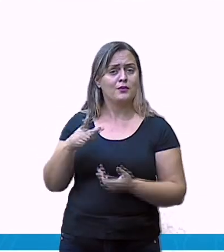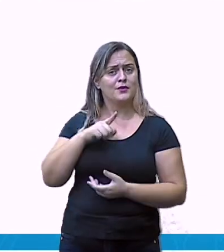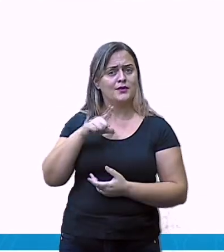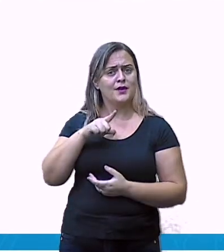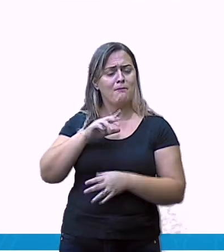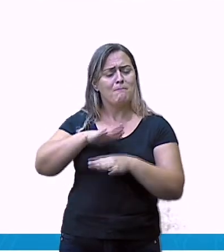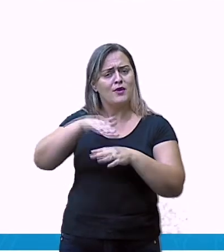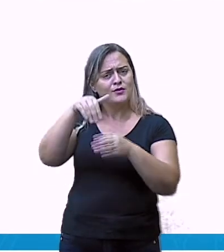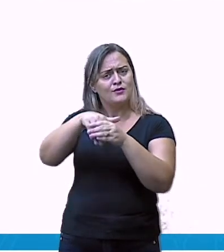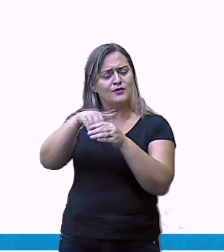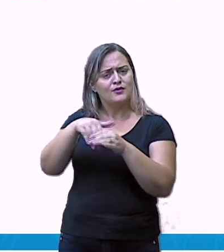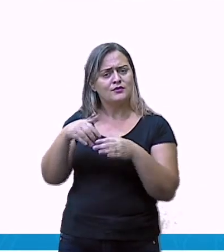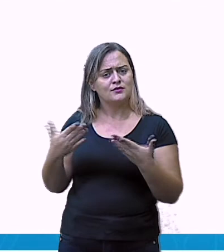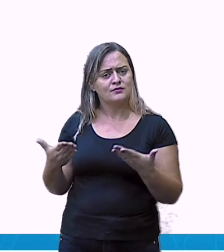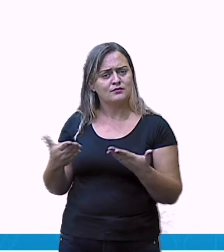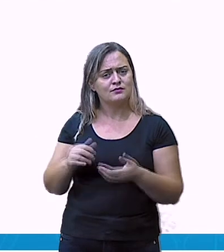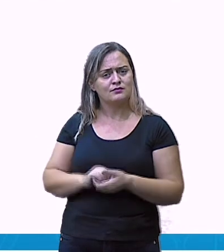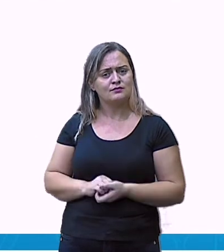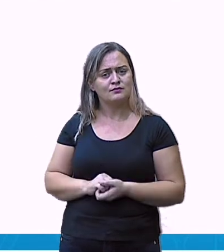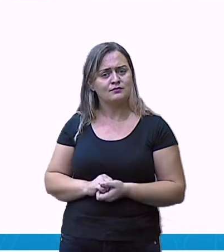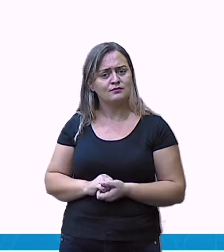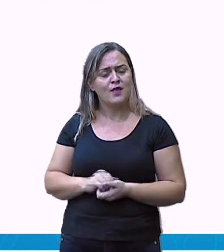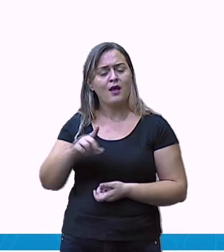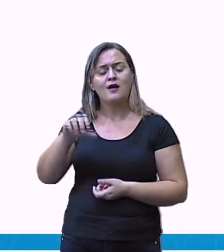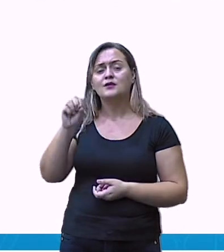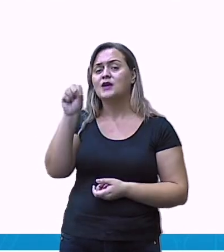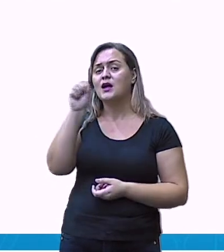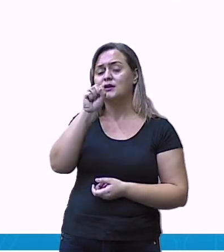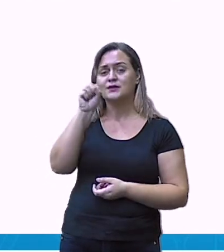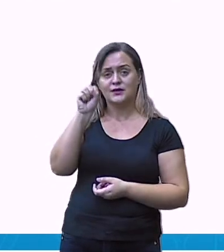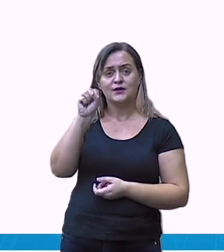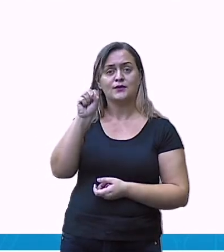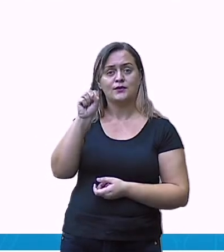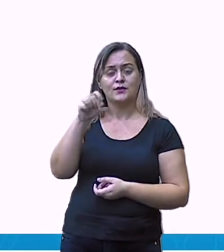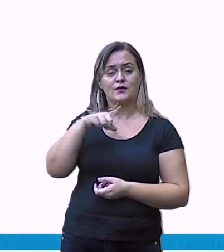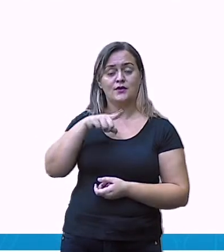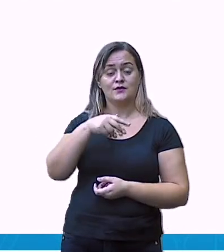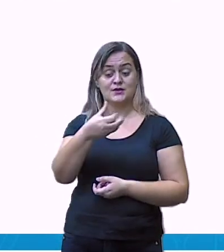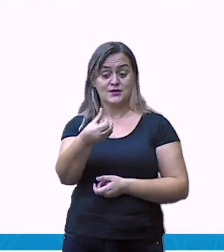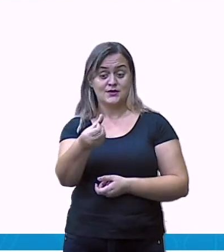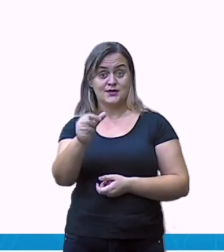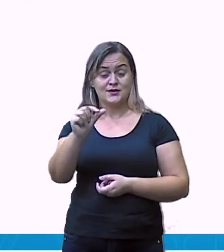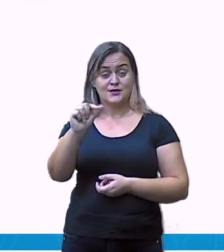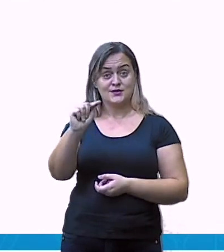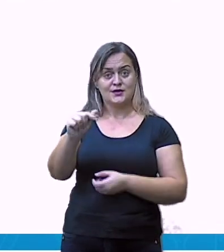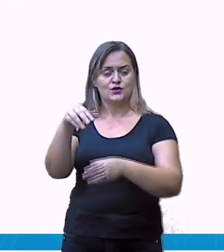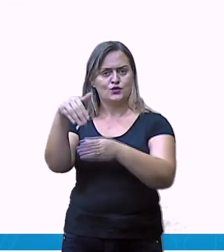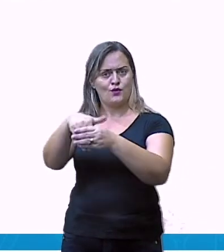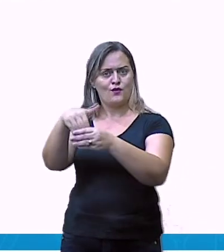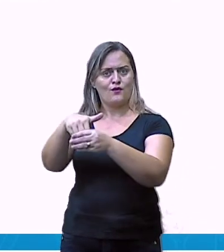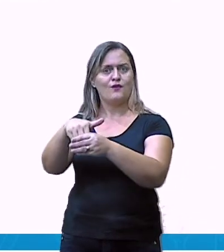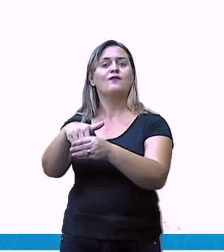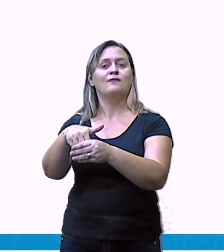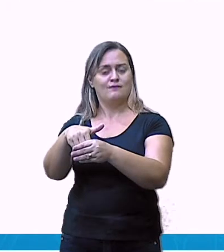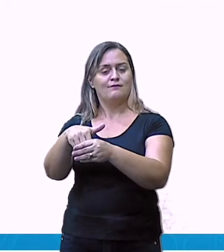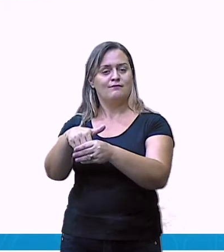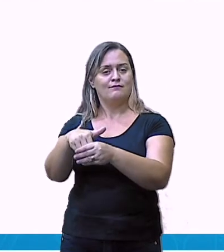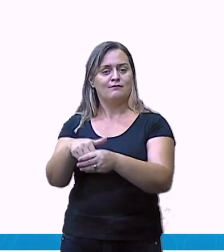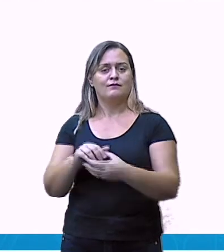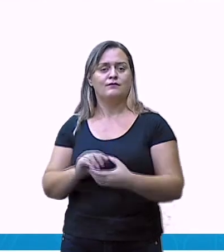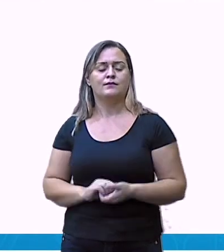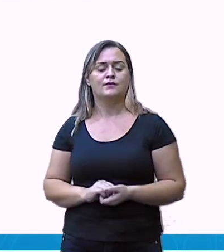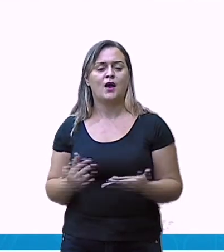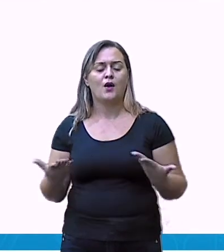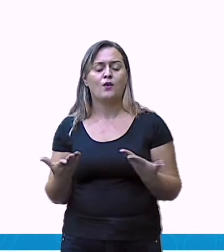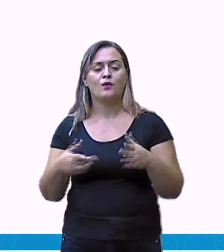maior número aqui é a cenoura, com 67 votos. Letra B. Qual foi o